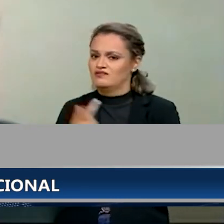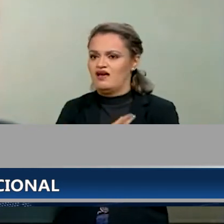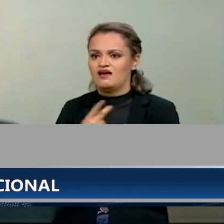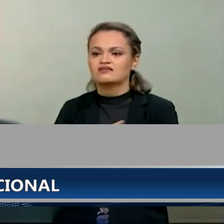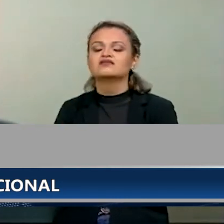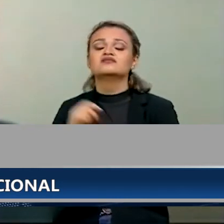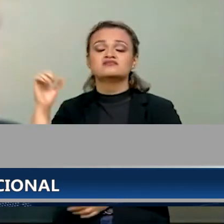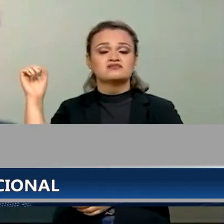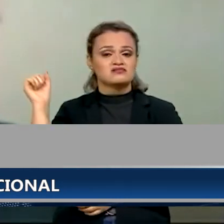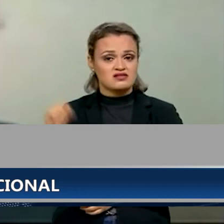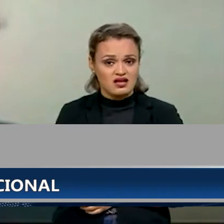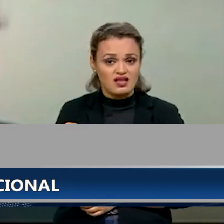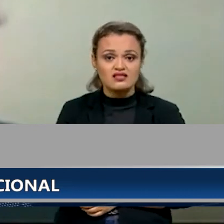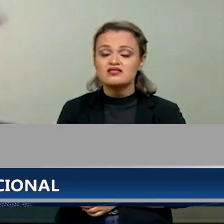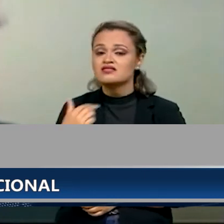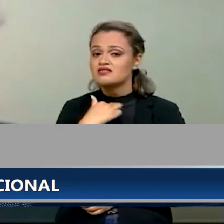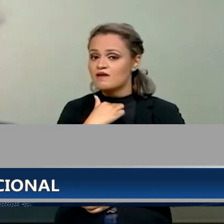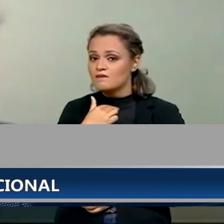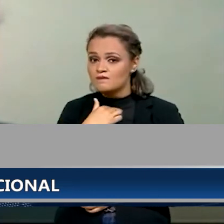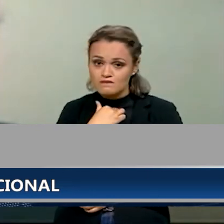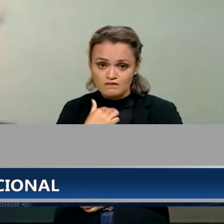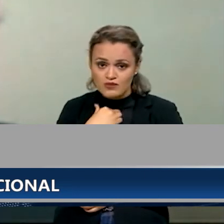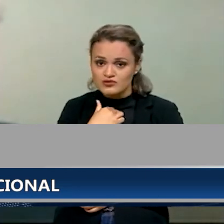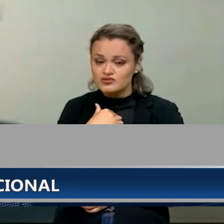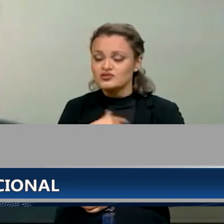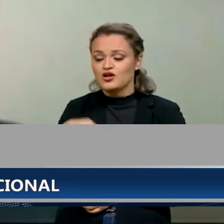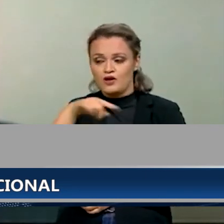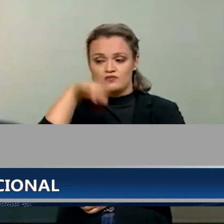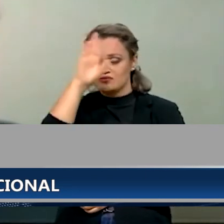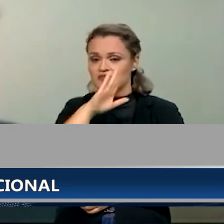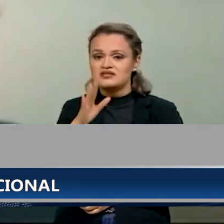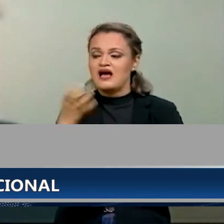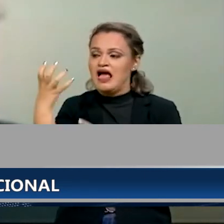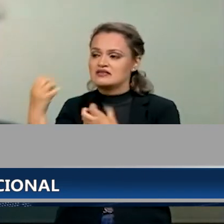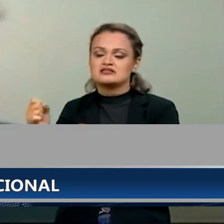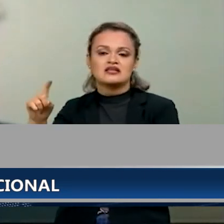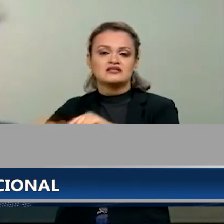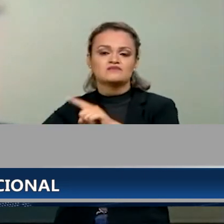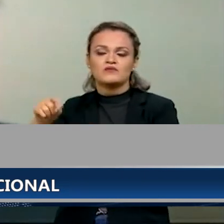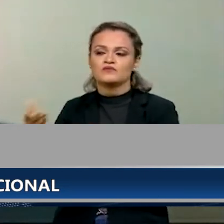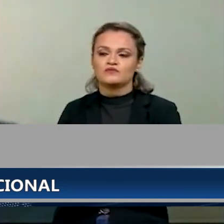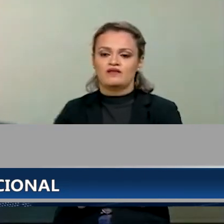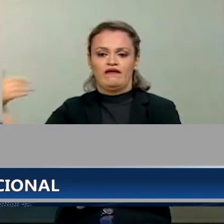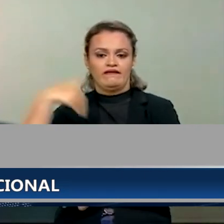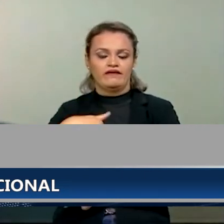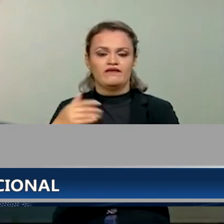e sim, não permitir, enquanto brasileiros, que esse produto